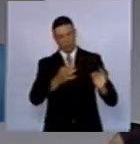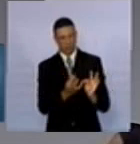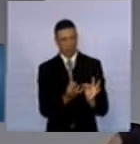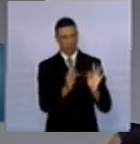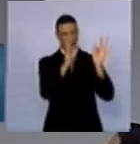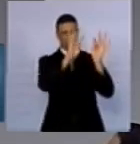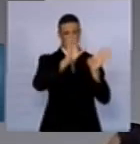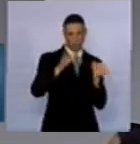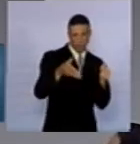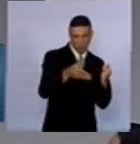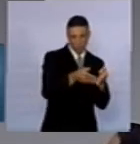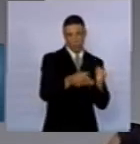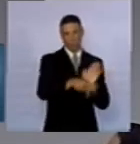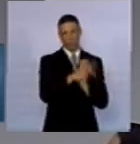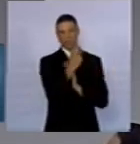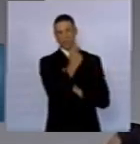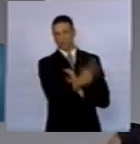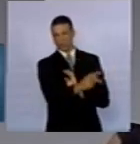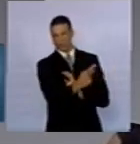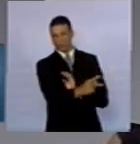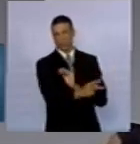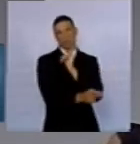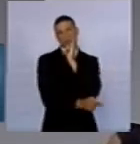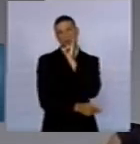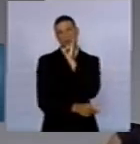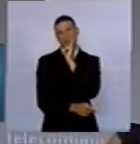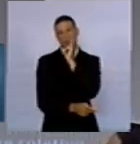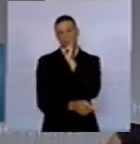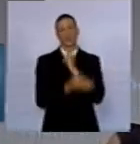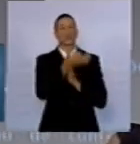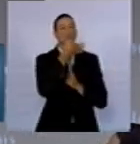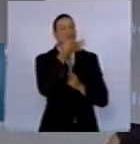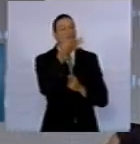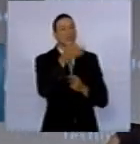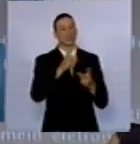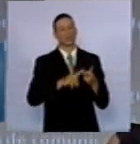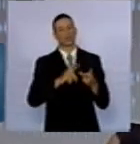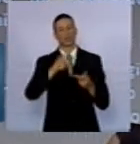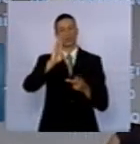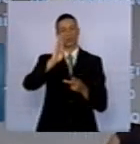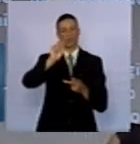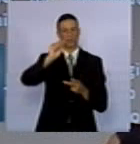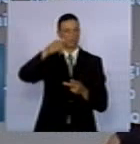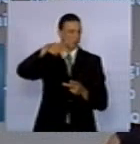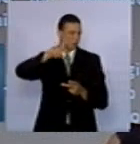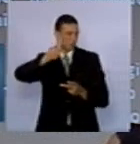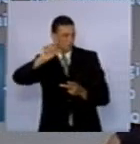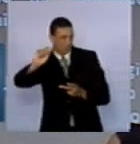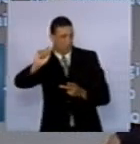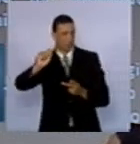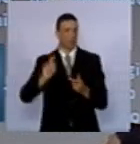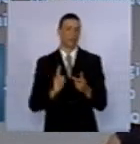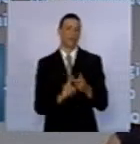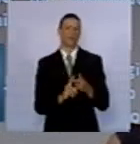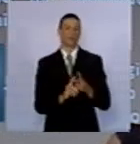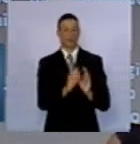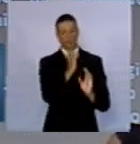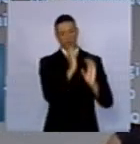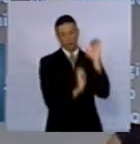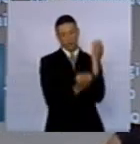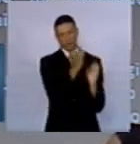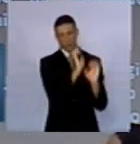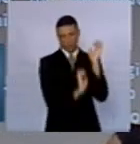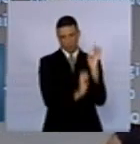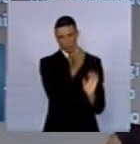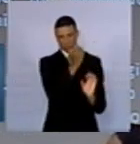confinada e que permite é por exemplo voz e banda larga a infraestrutura é